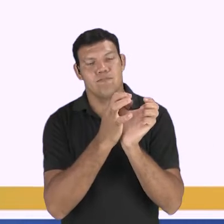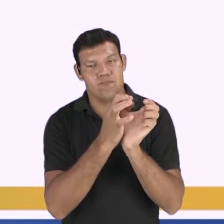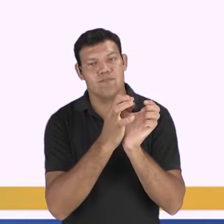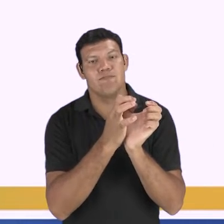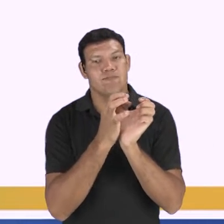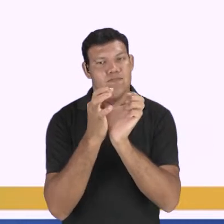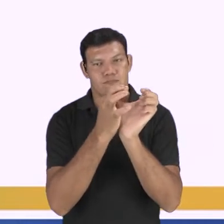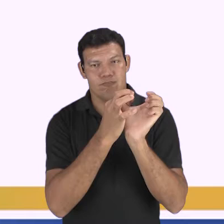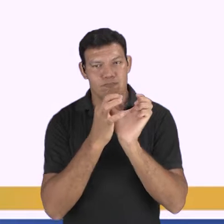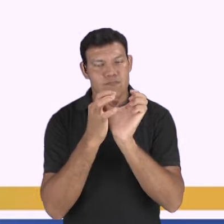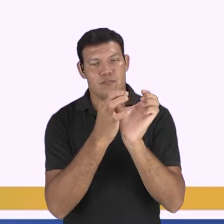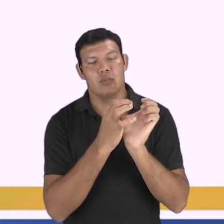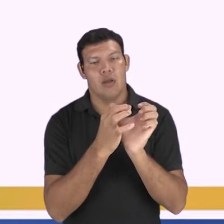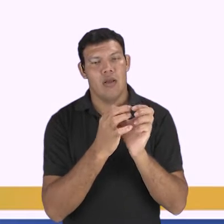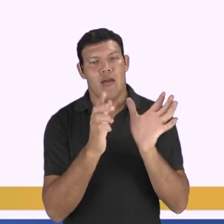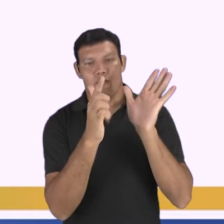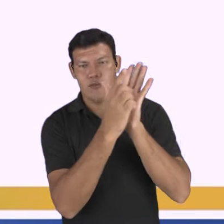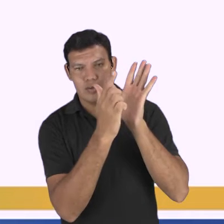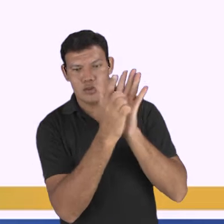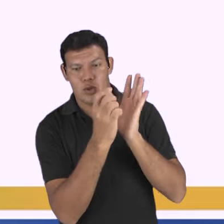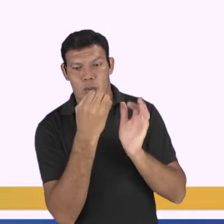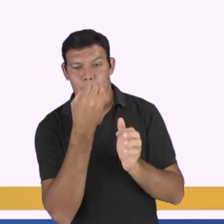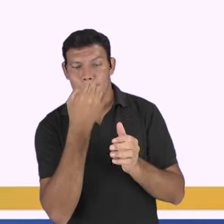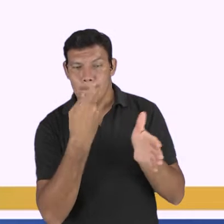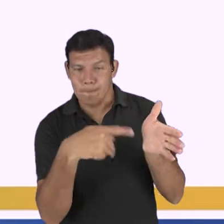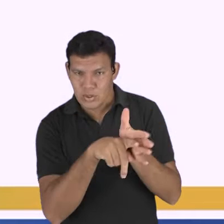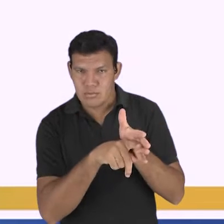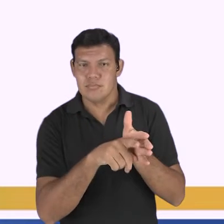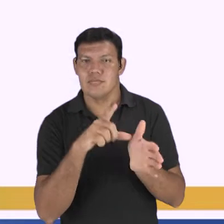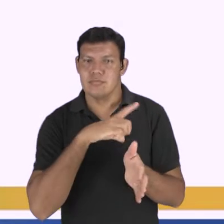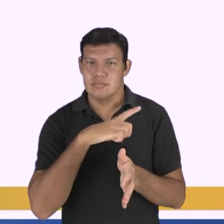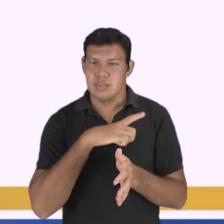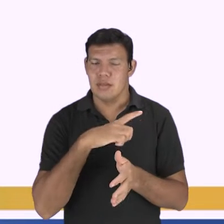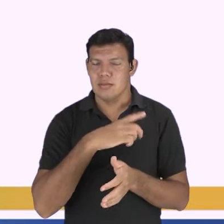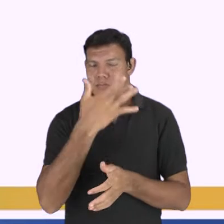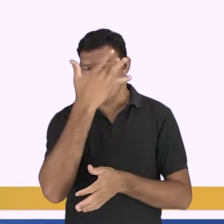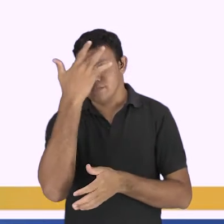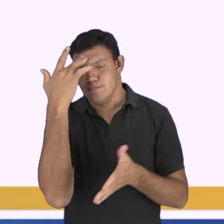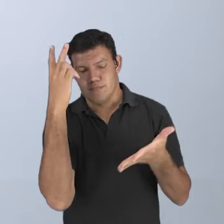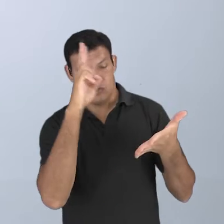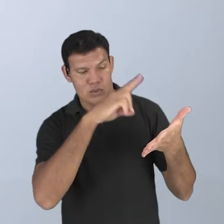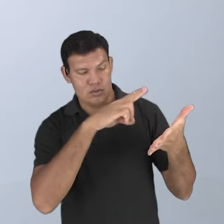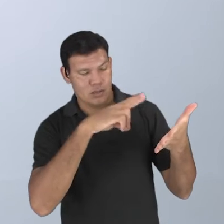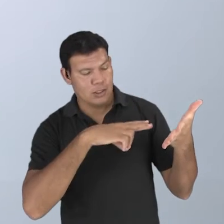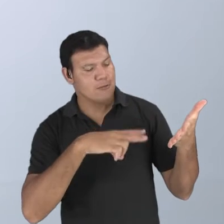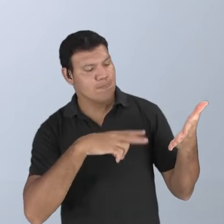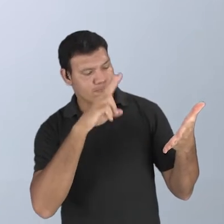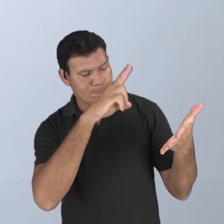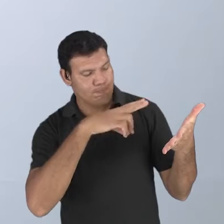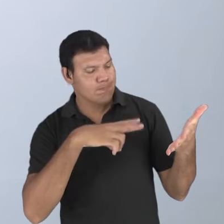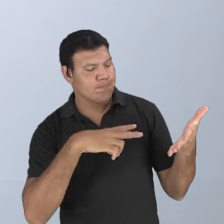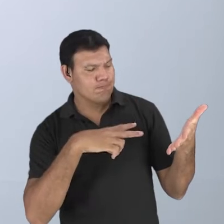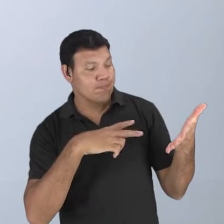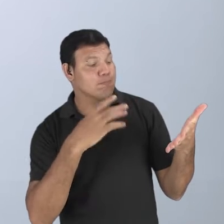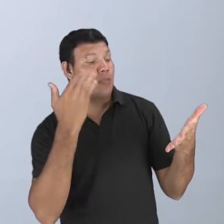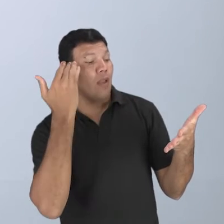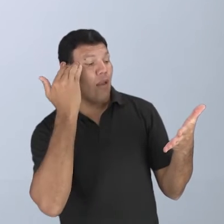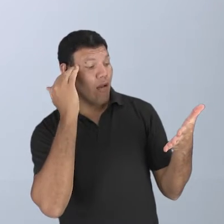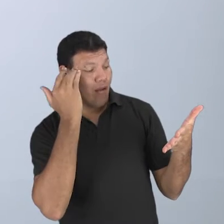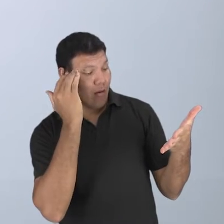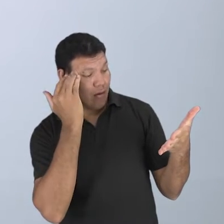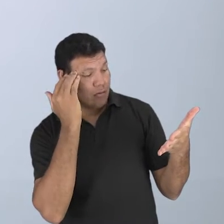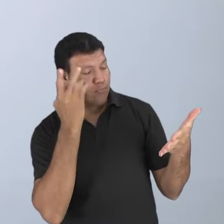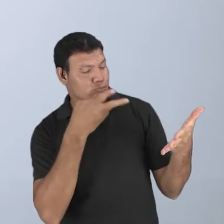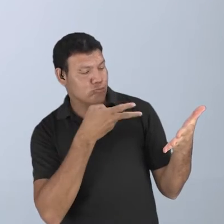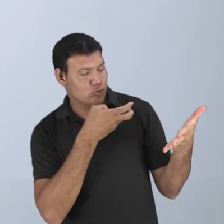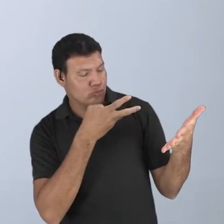função que você espera dentro do seu texto. Para que quem lê, né, para que a pessoa que for ler seu texto, ela consiga compreender